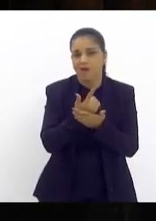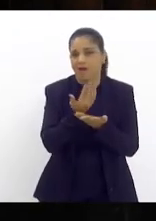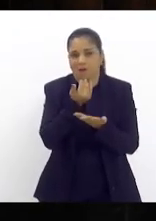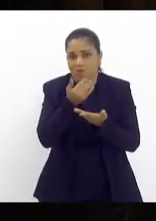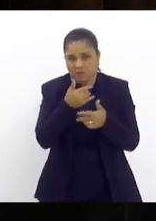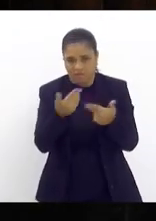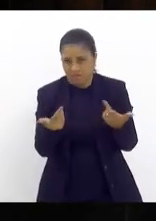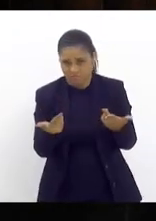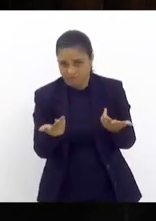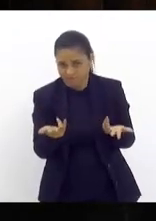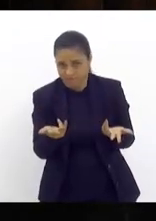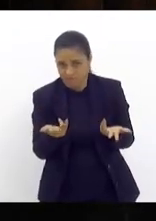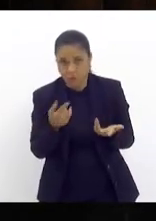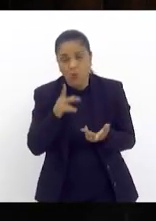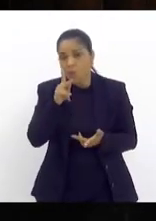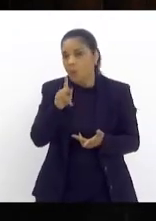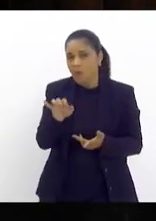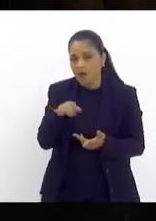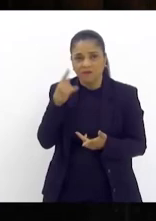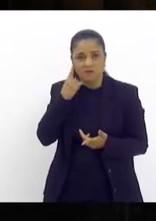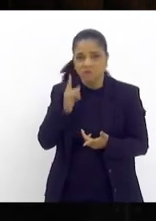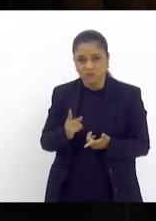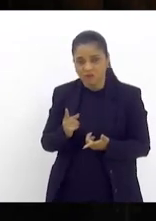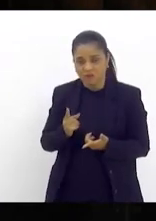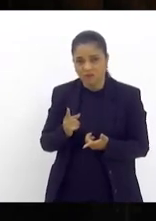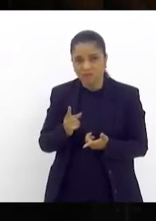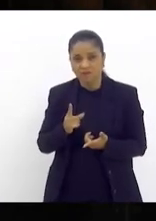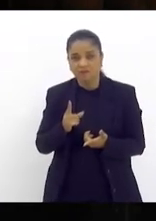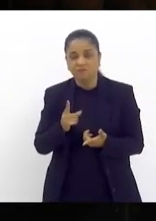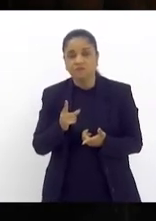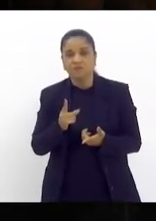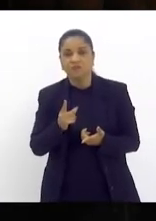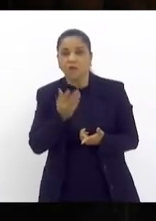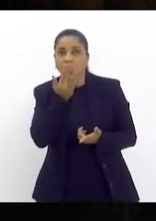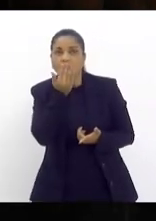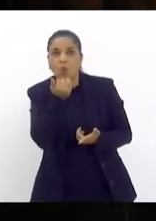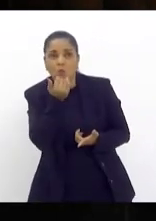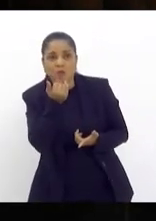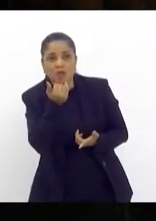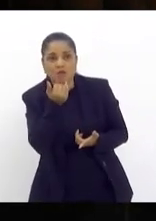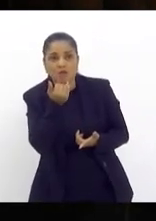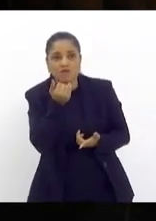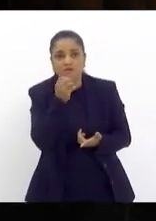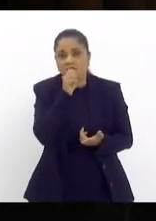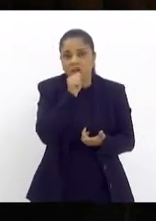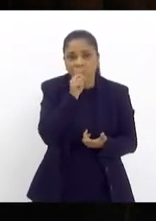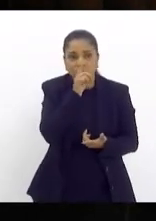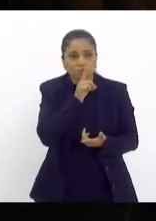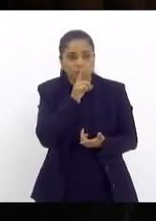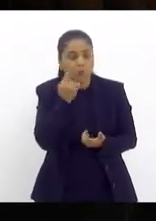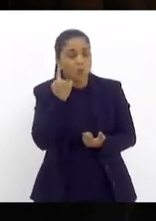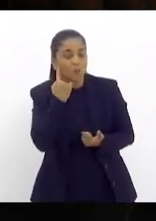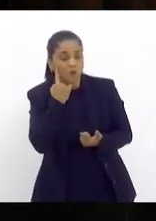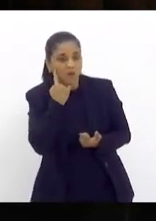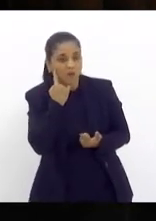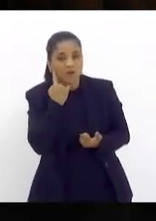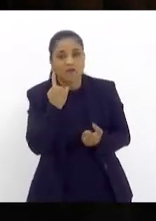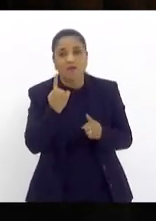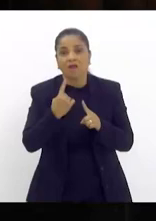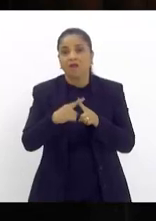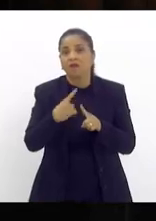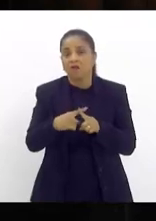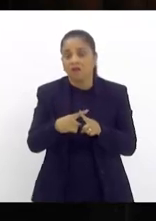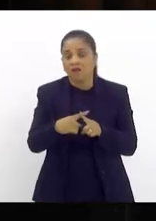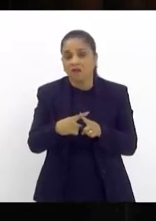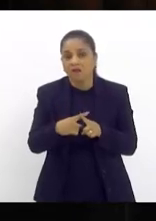diretamente aquele pai de família que não sabe se vai poder comer direito nesse final de semana porque o governador não avisa se vai pagar ou